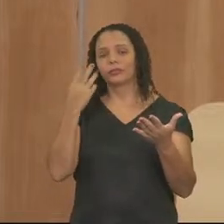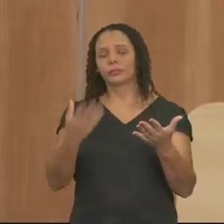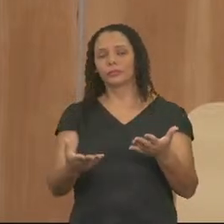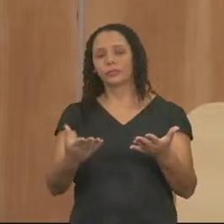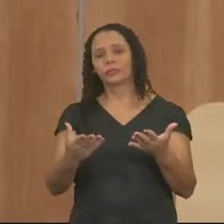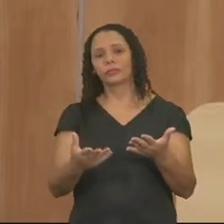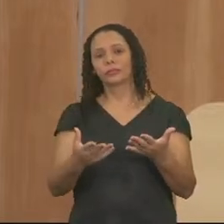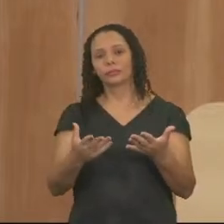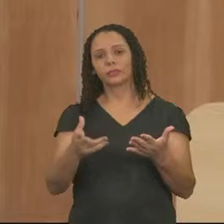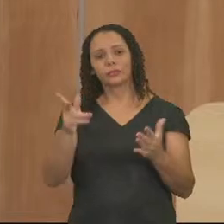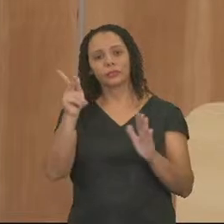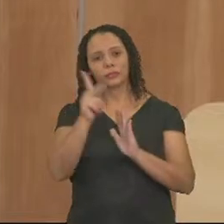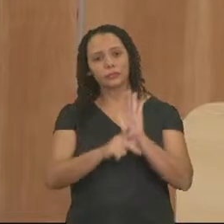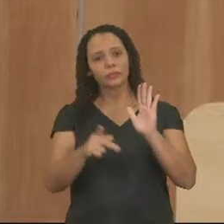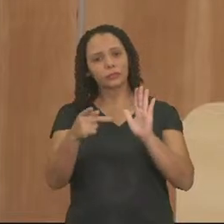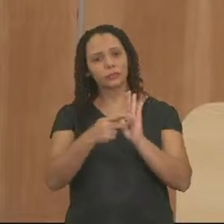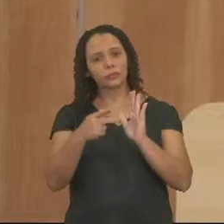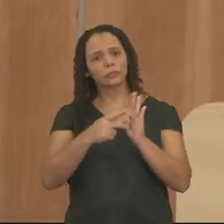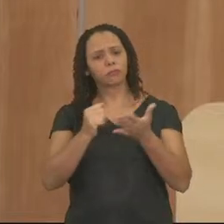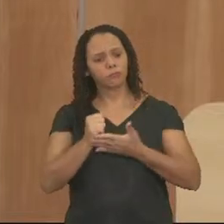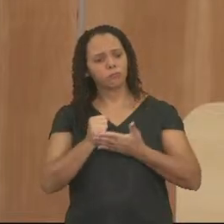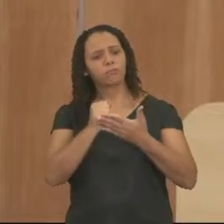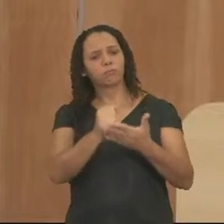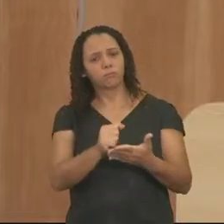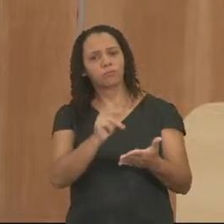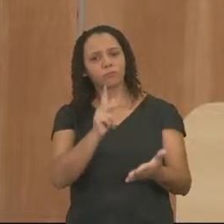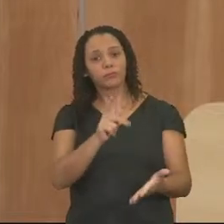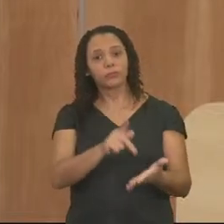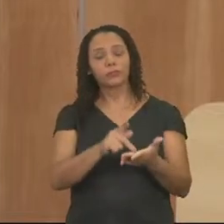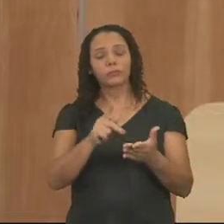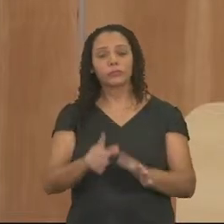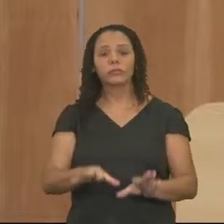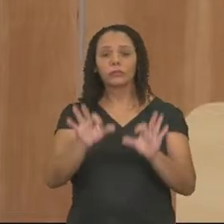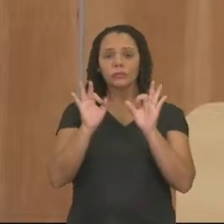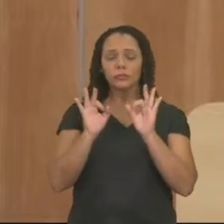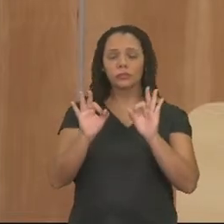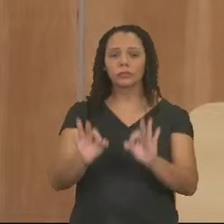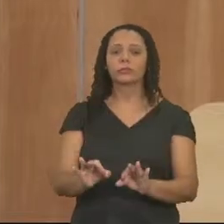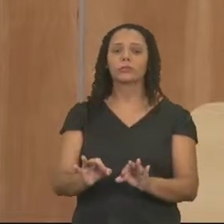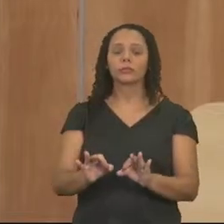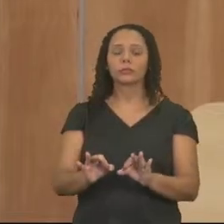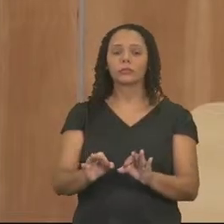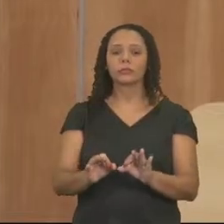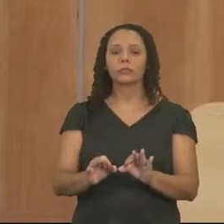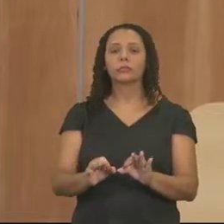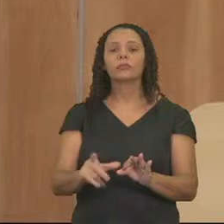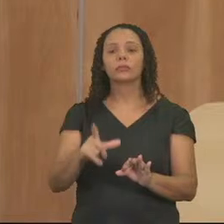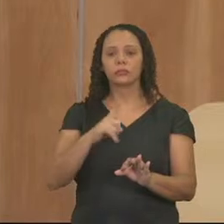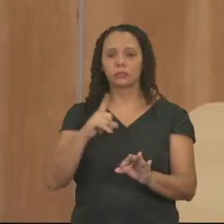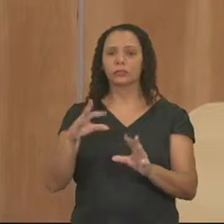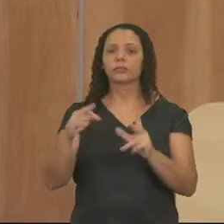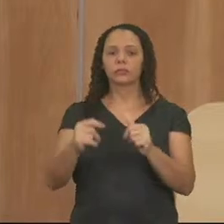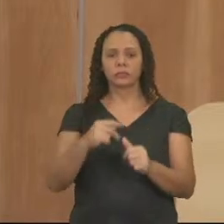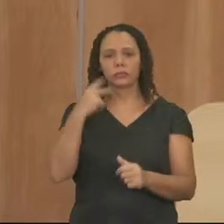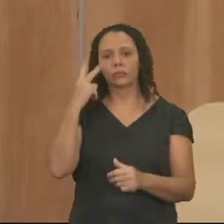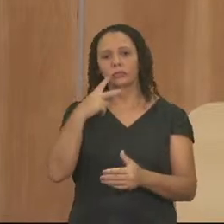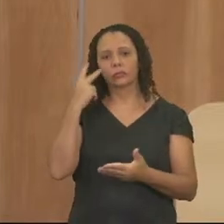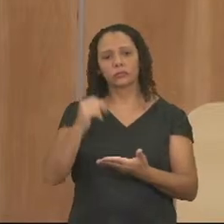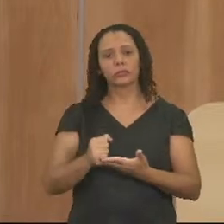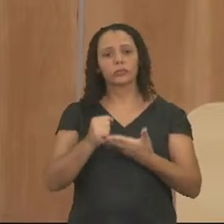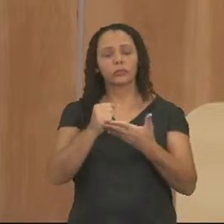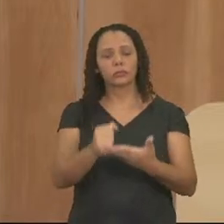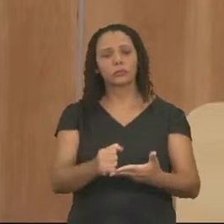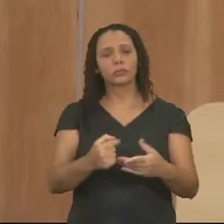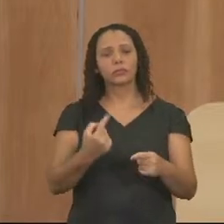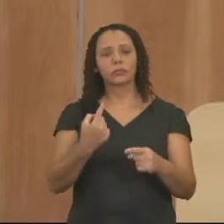que esse projeto tem o meu apoio e tenho certeza que contará com o apoio de todos aqui dessa casa,